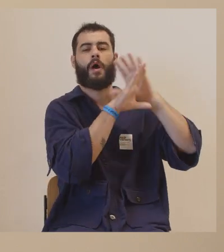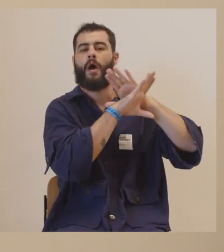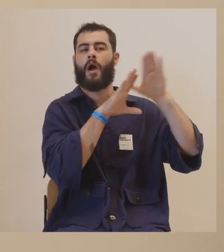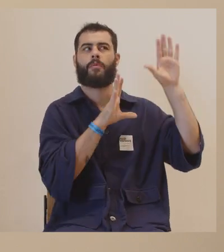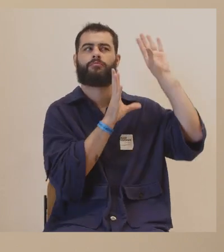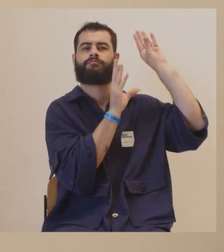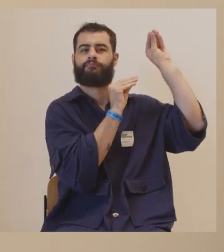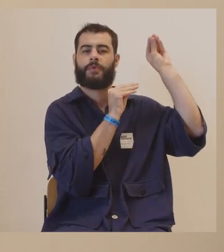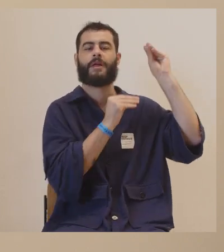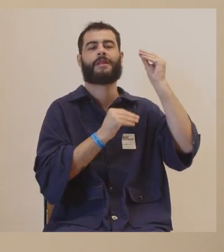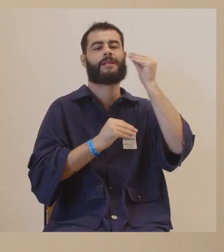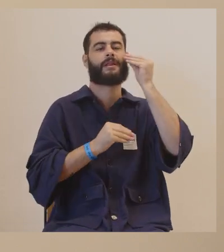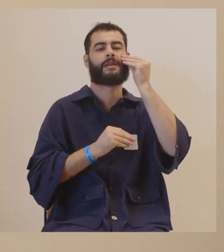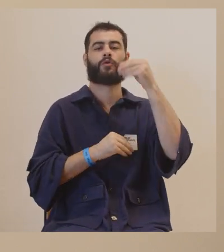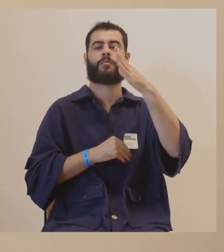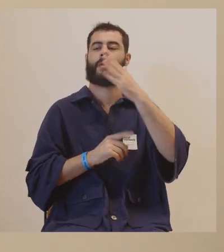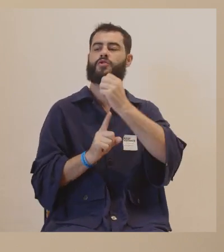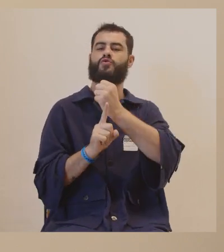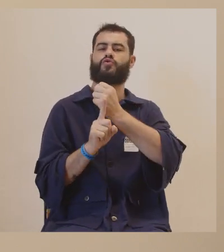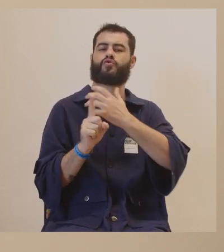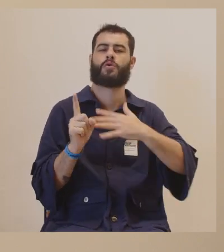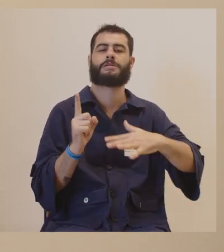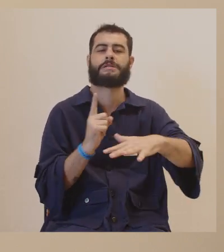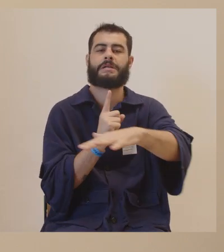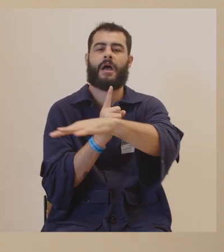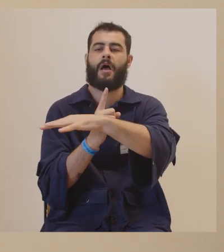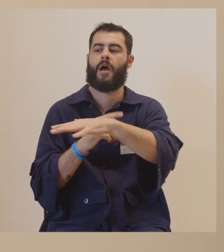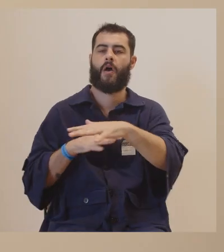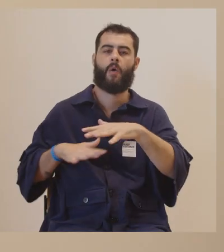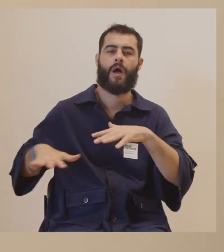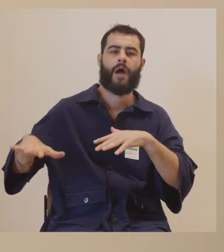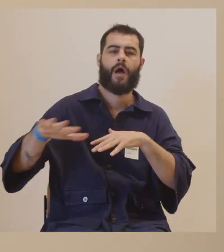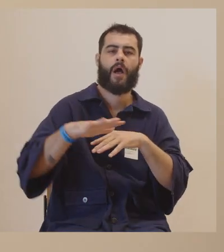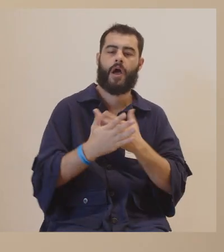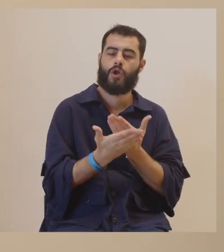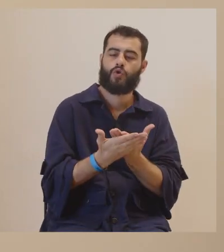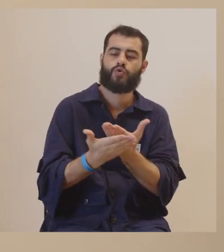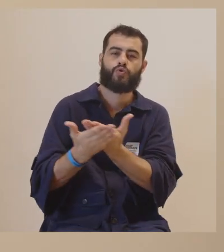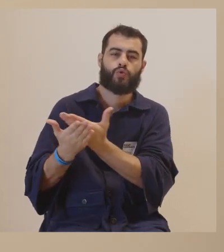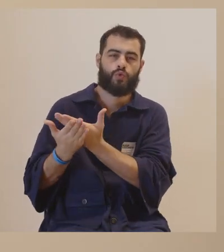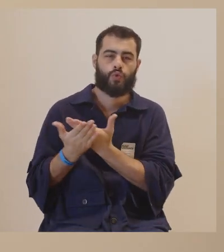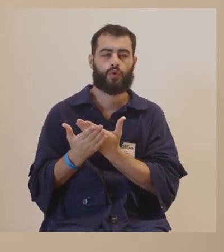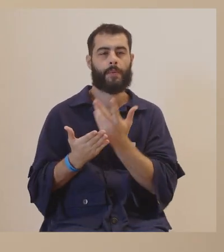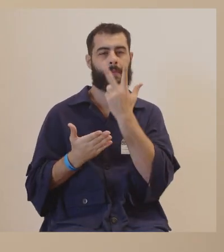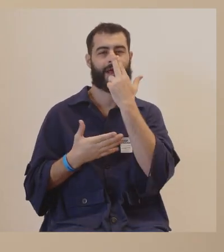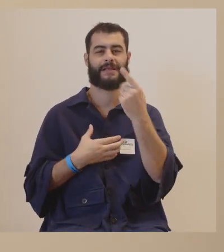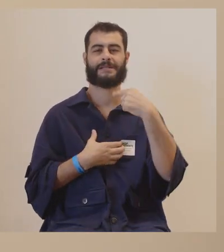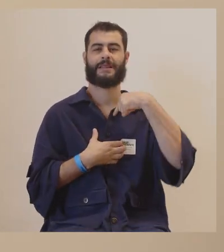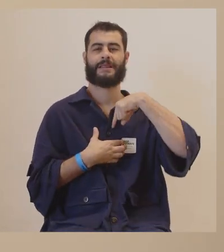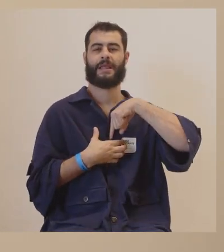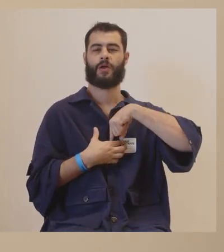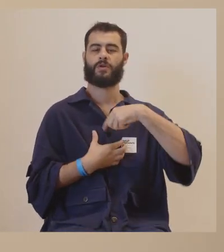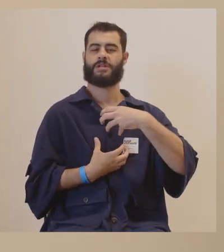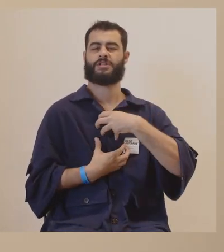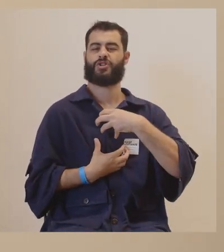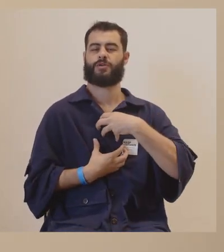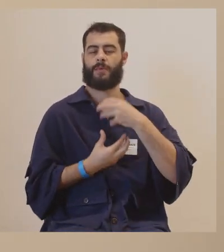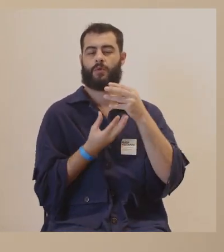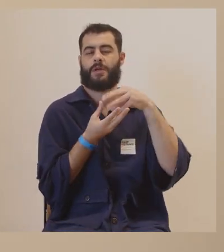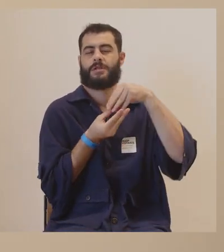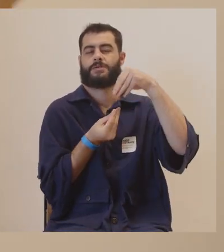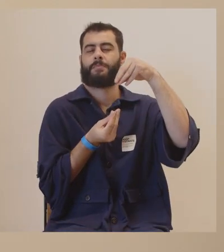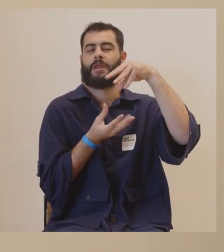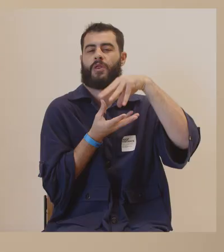e dos estudos mais sociológicos, digamos assim, e trabalhar com um espiritualismo mais subjetivo, que não era ligado também